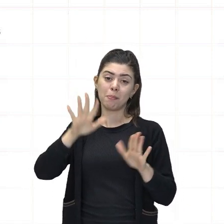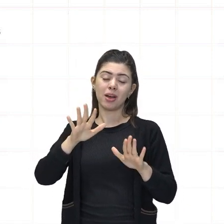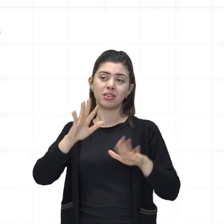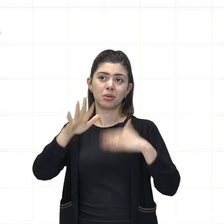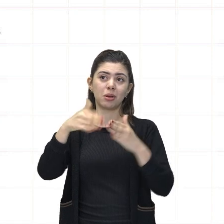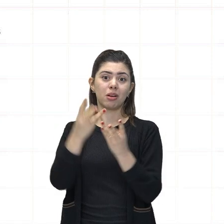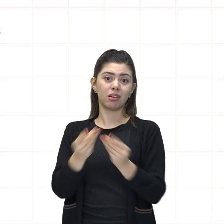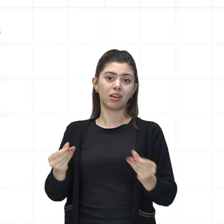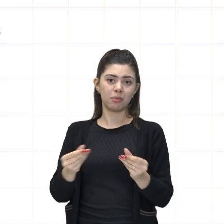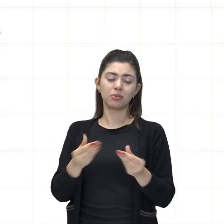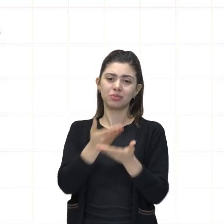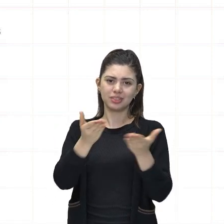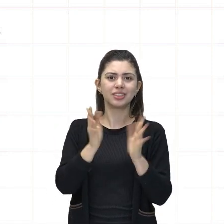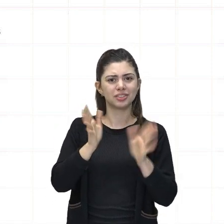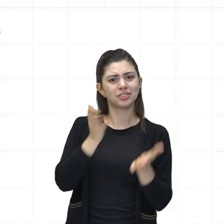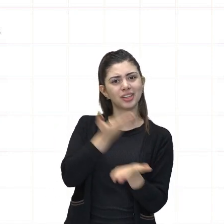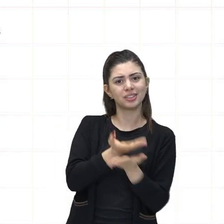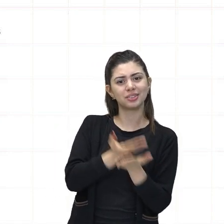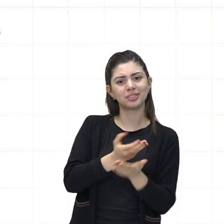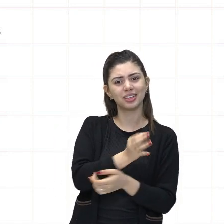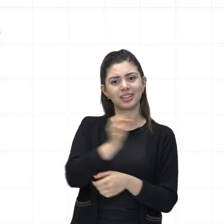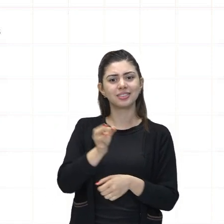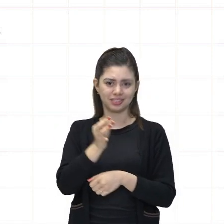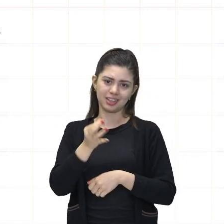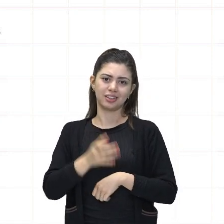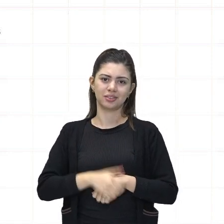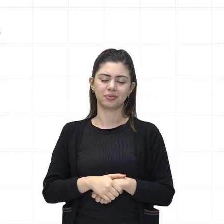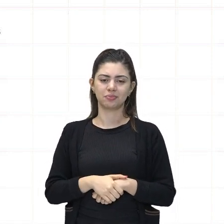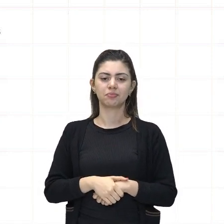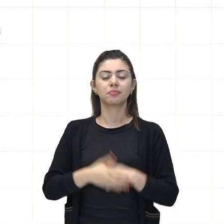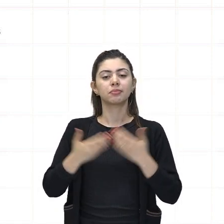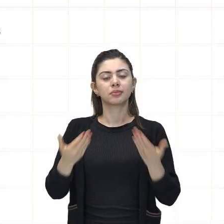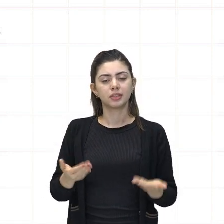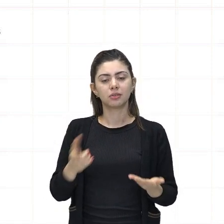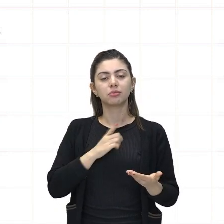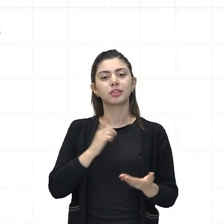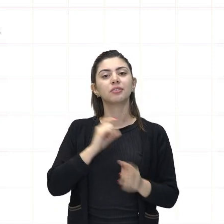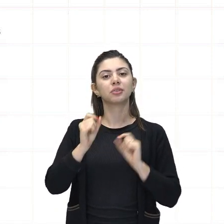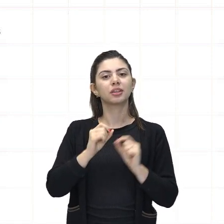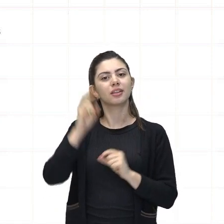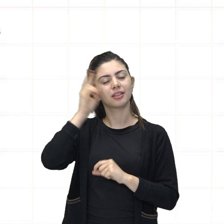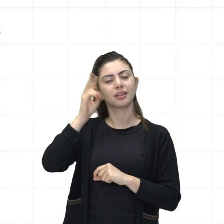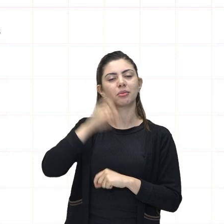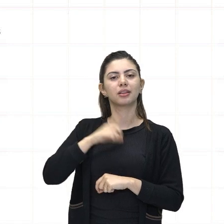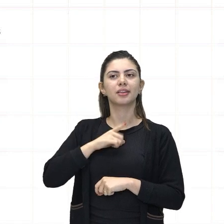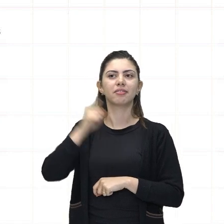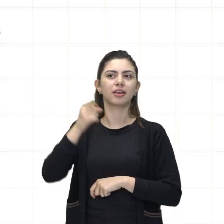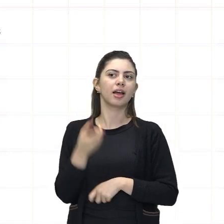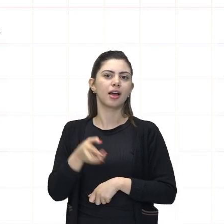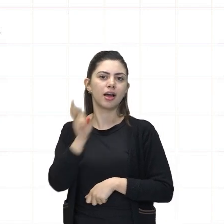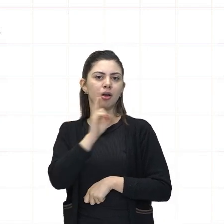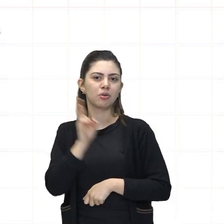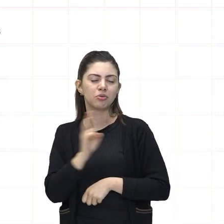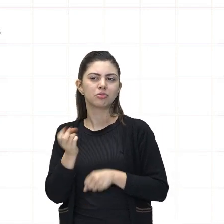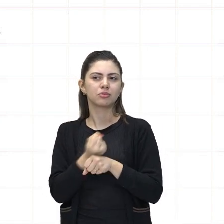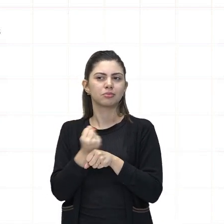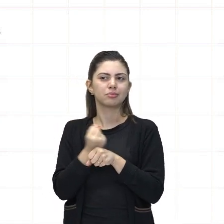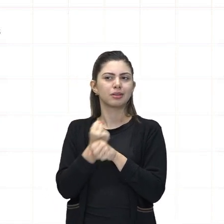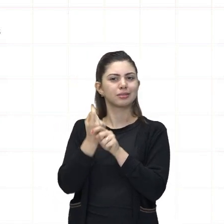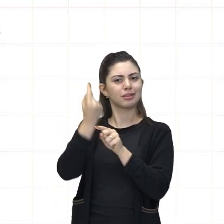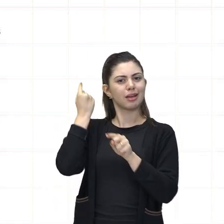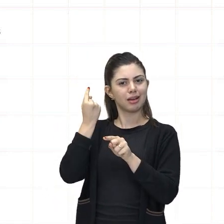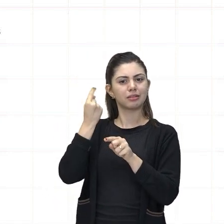é que o Império Romano virou todos esses países aí, né? Houve a União Soviética durante algumas décadas atrás, né?